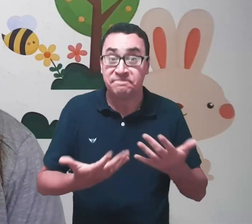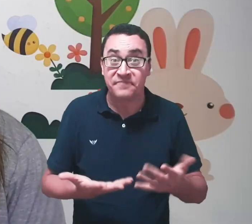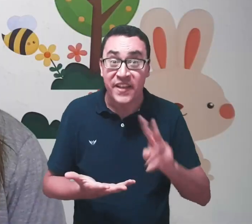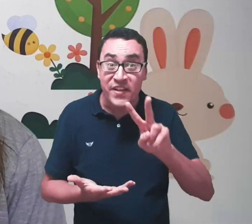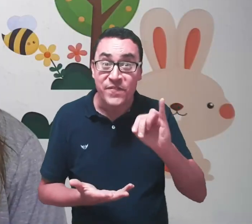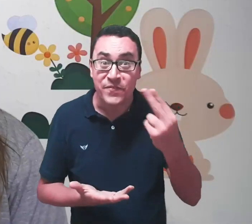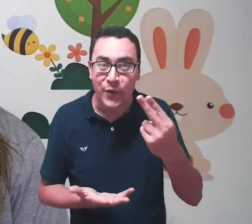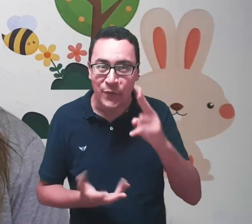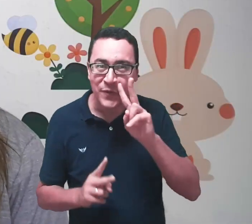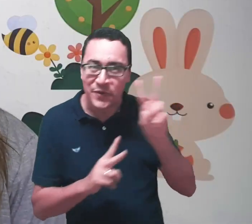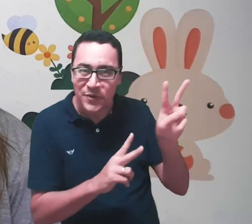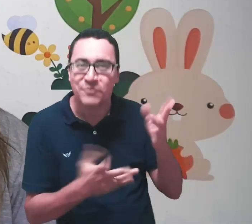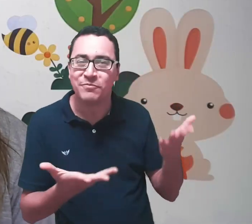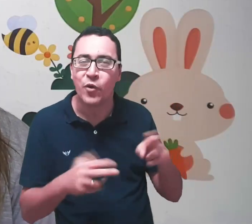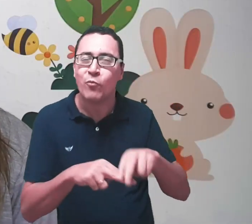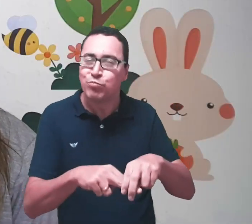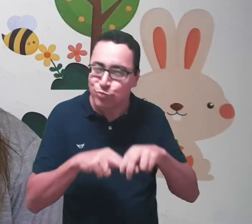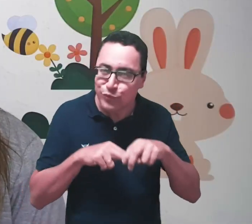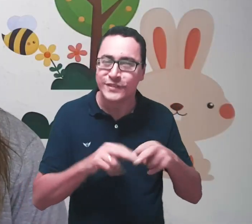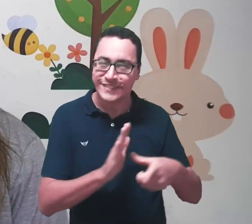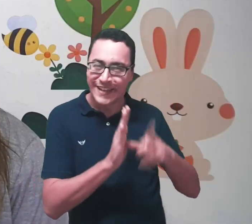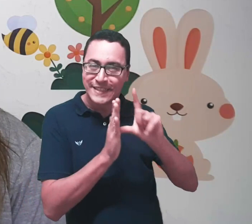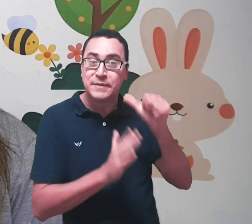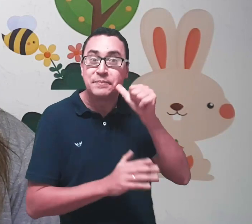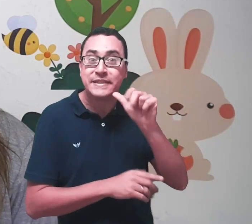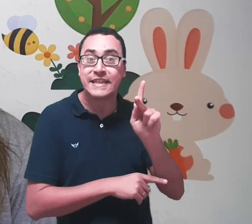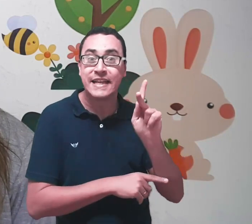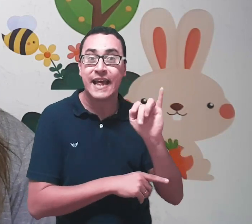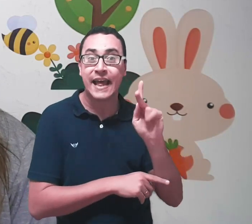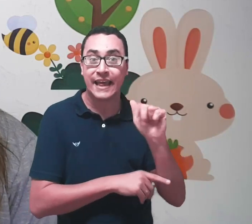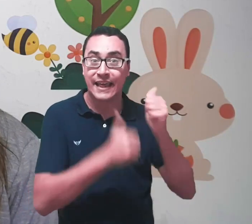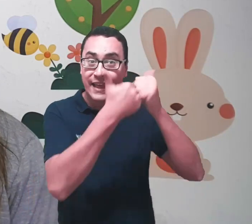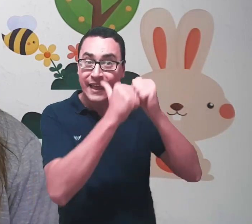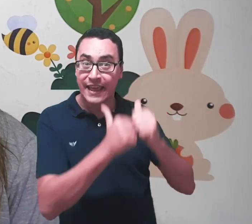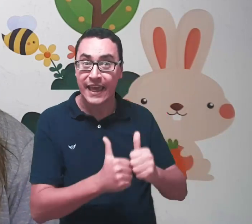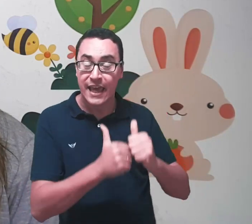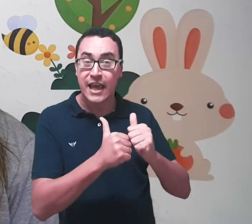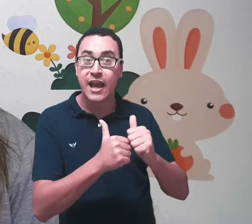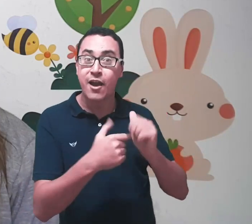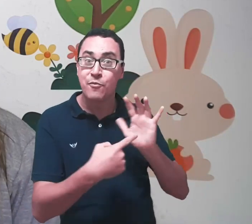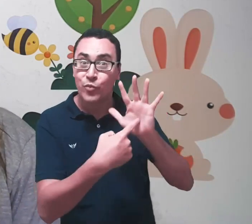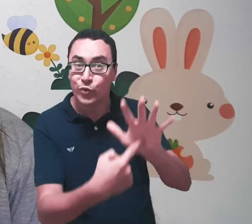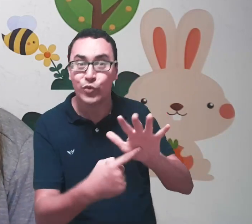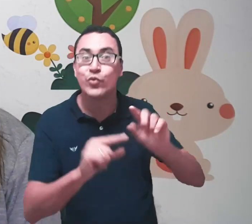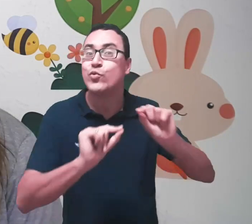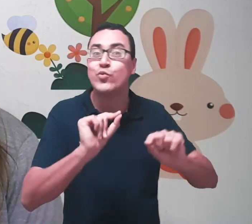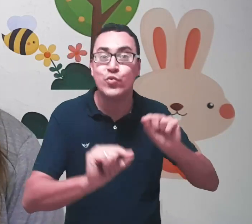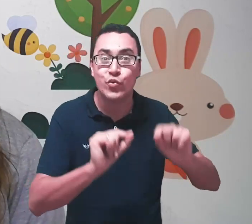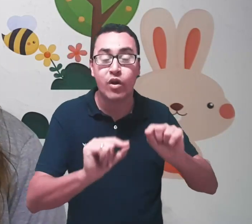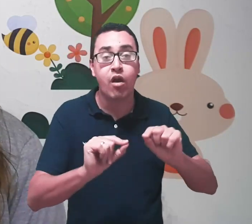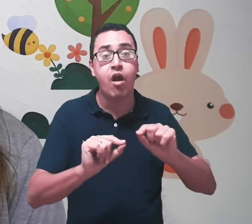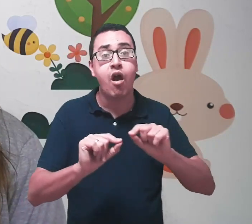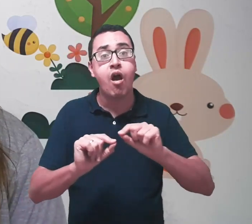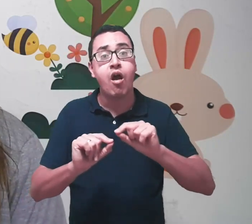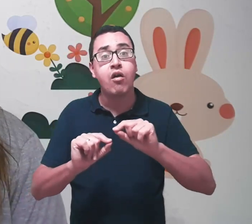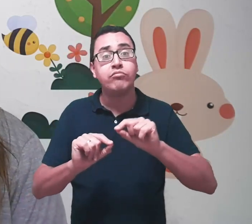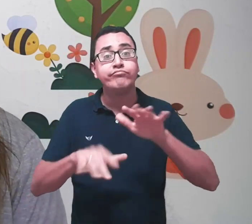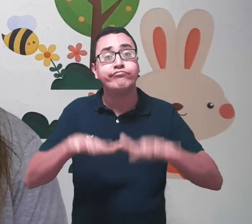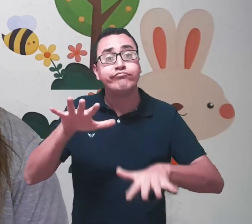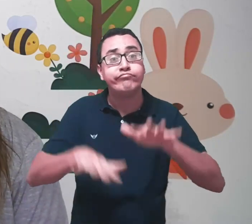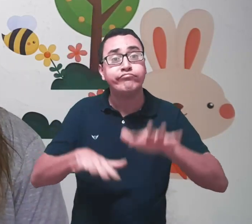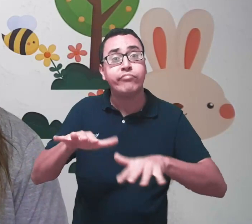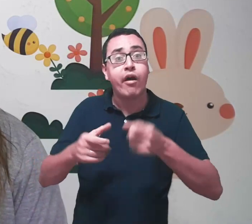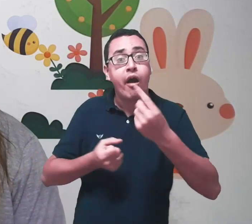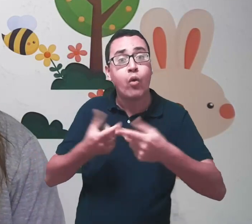Viu só? É por esse motivo que a Kika acabou de nos mostrar que nós falamos que alguns produtos são